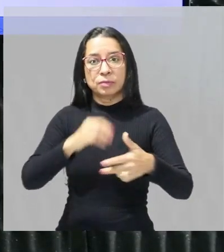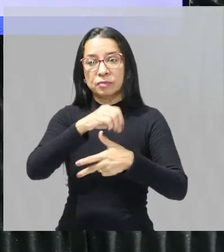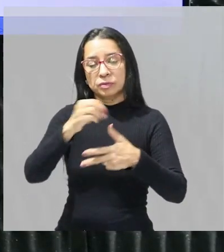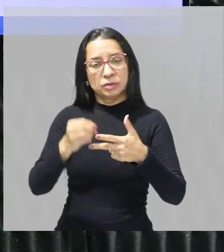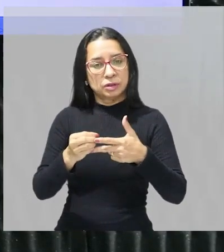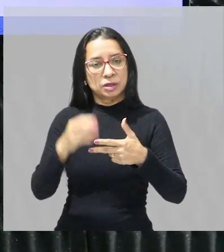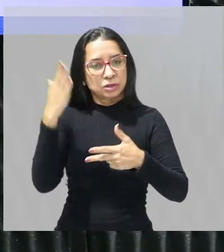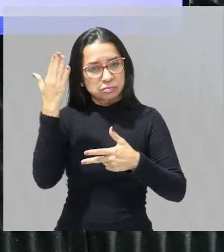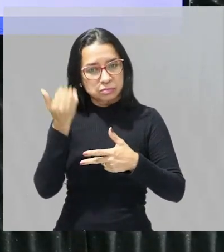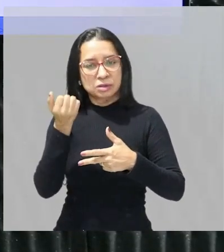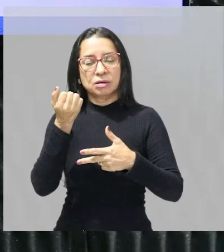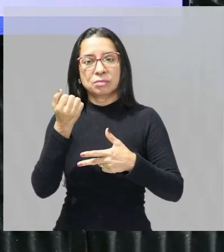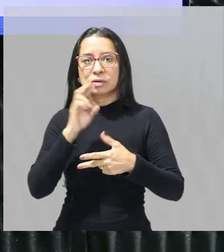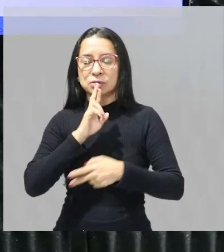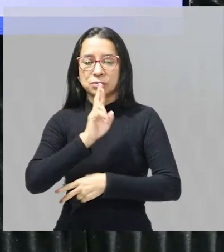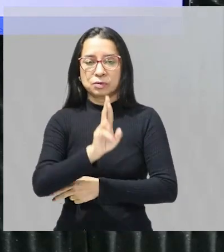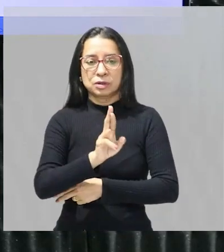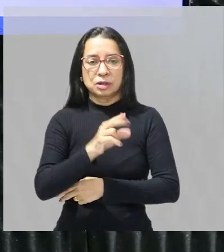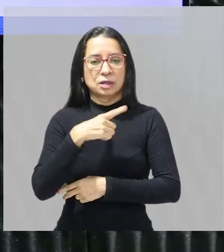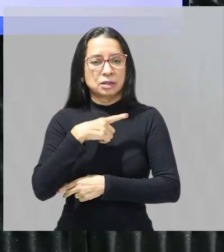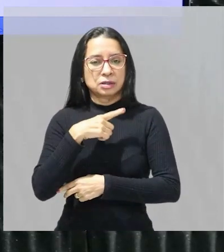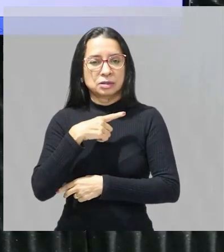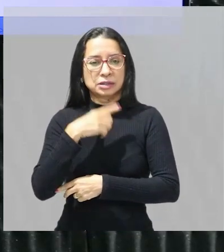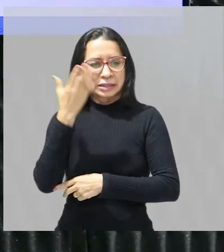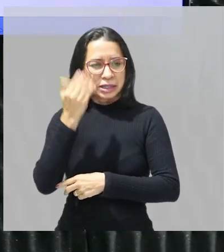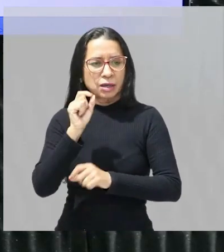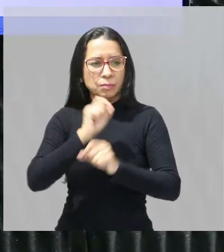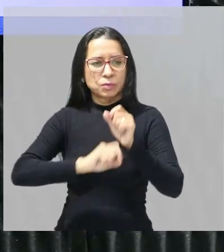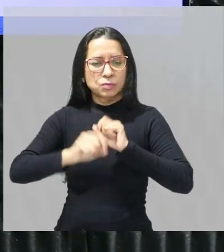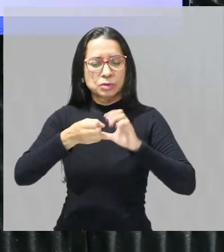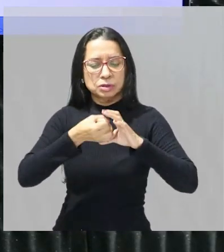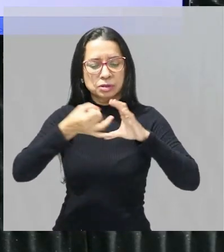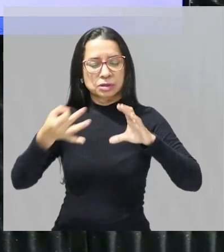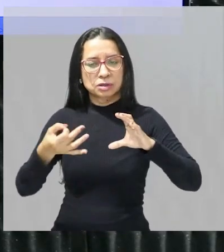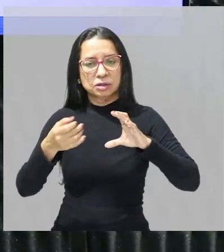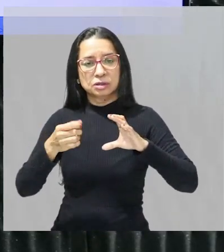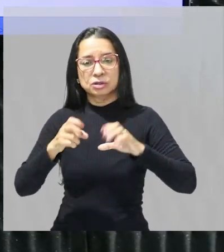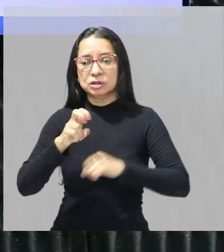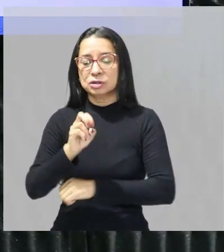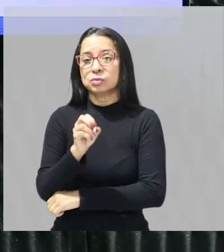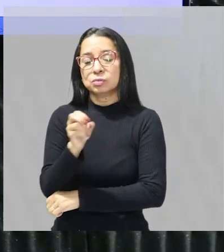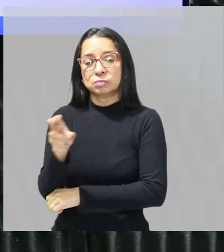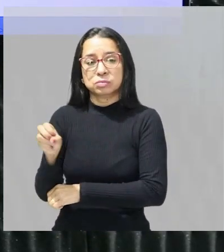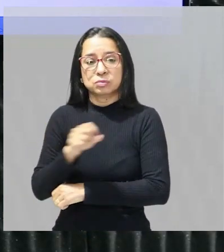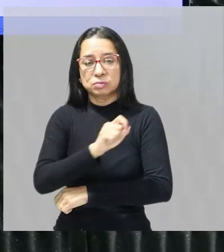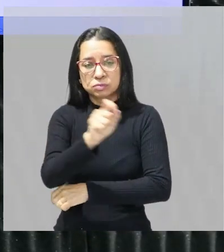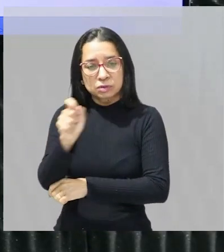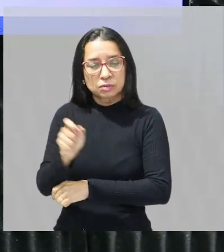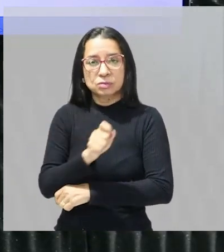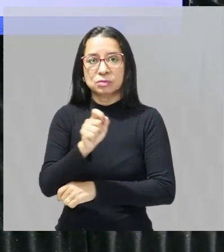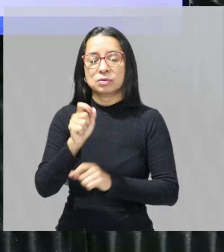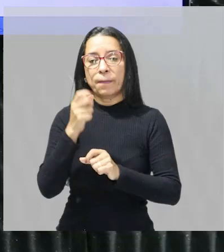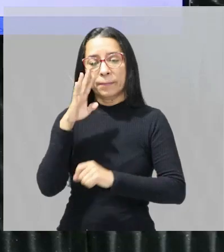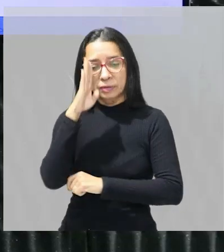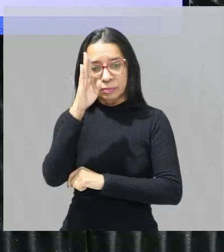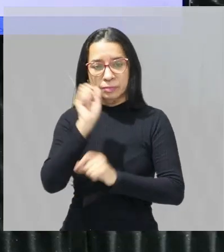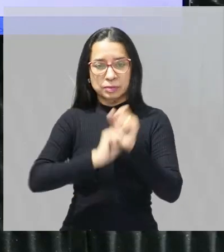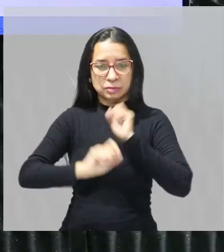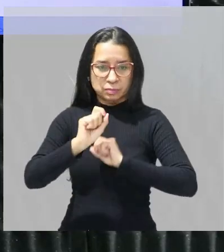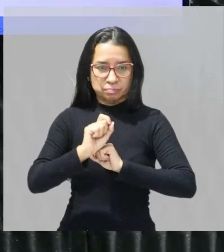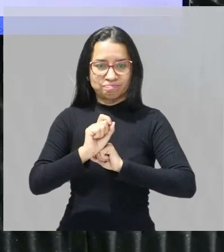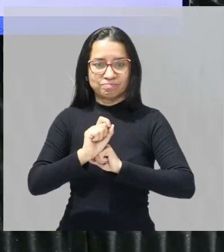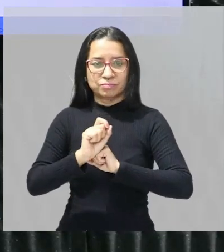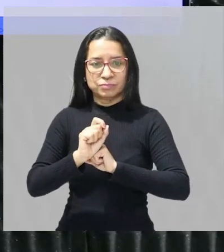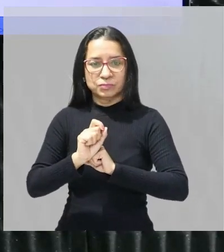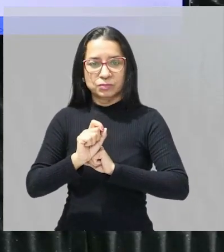Se tu tem noção das características do que é um agrotóxico e principalmente das suas pontos positivos e pontos negativos, tu já podia pular o resto